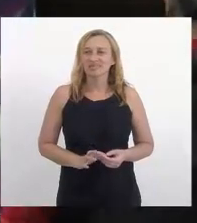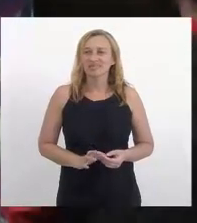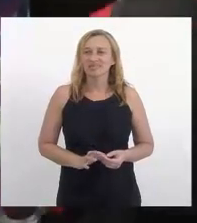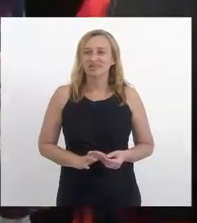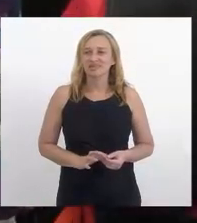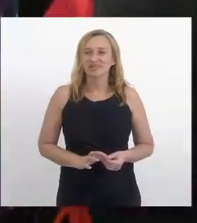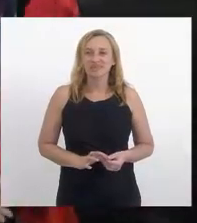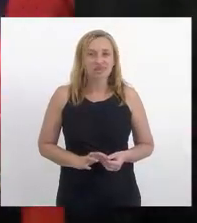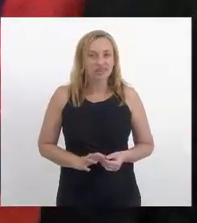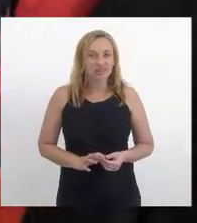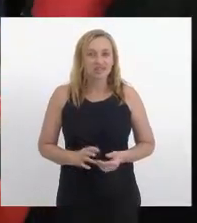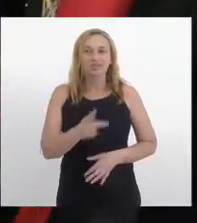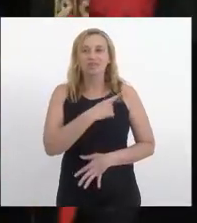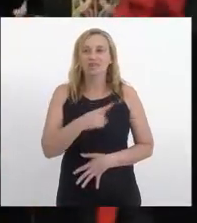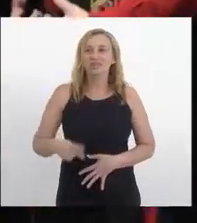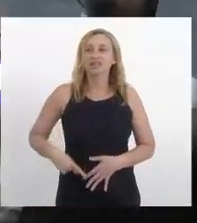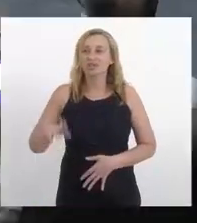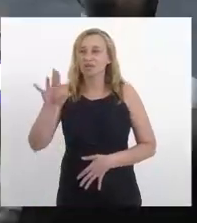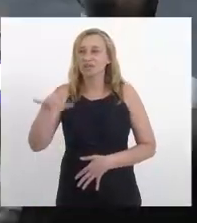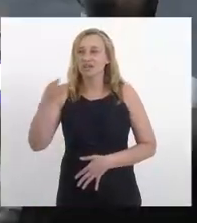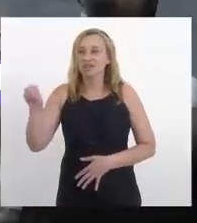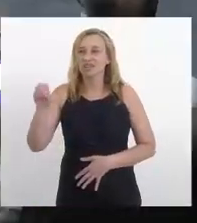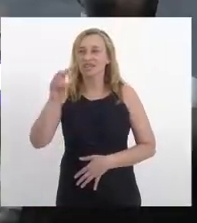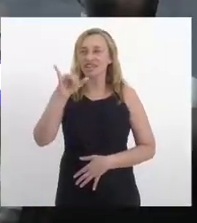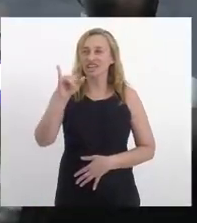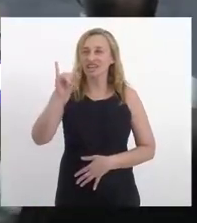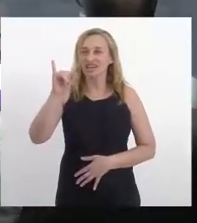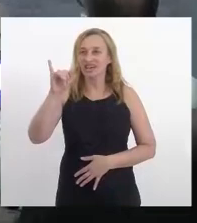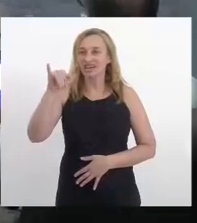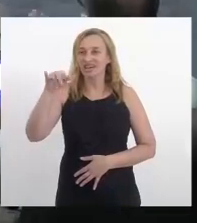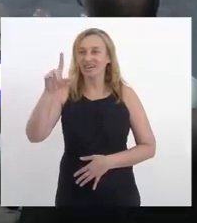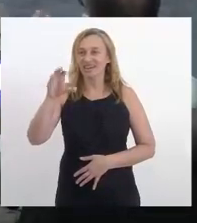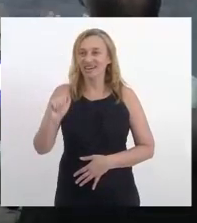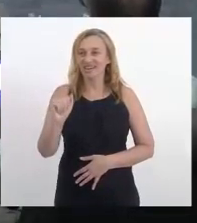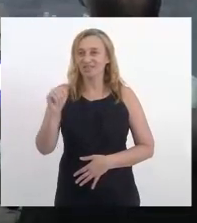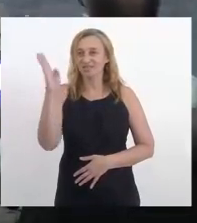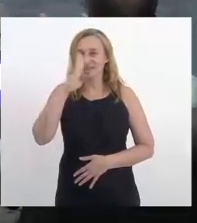Og Sperli, presidente da União Wicca do Brasil.